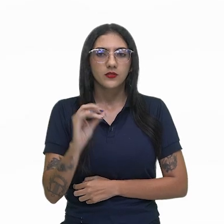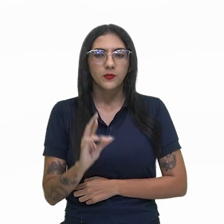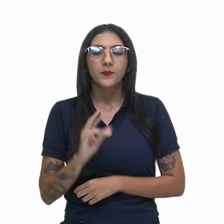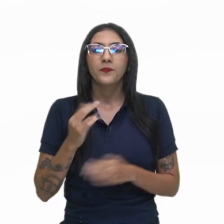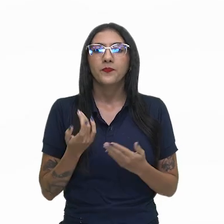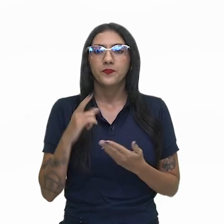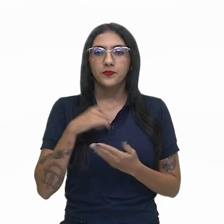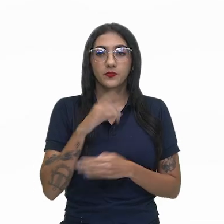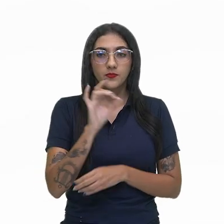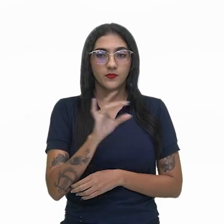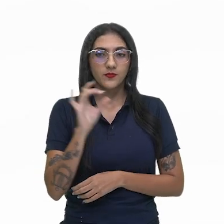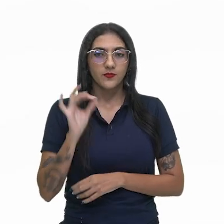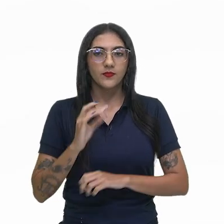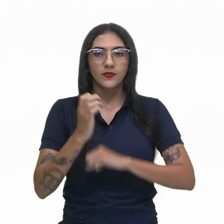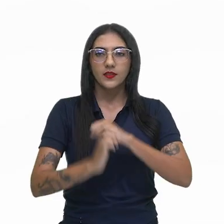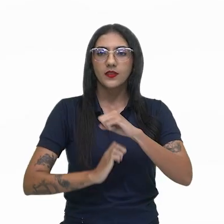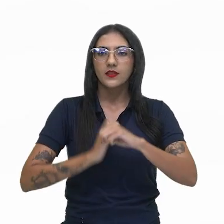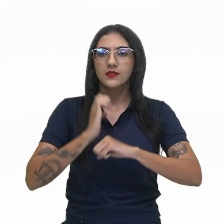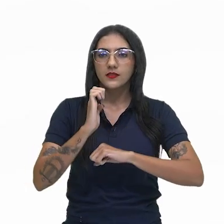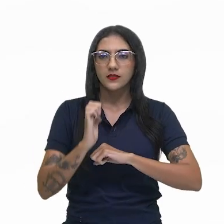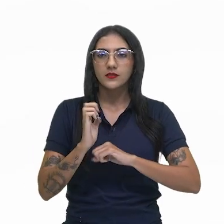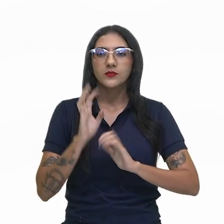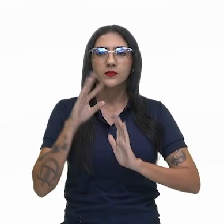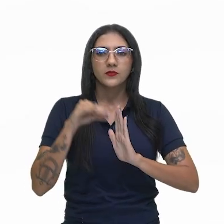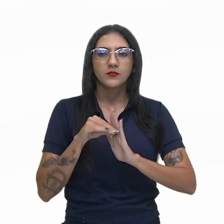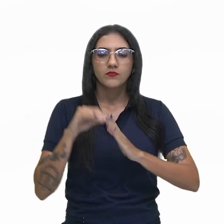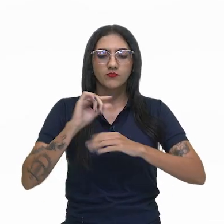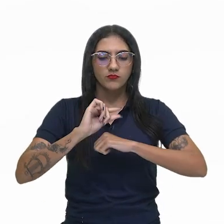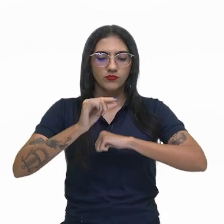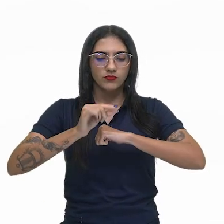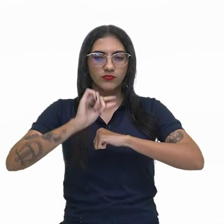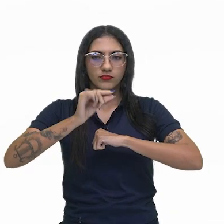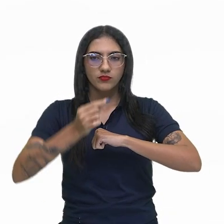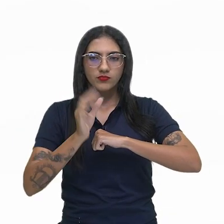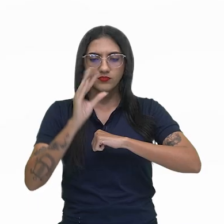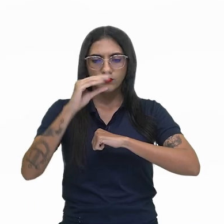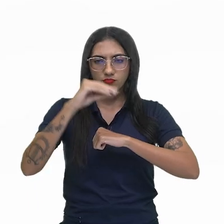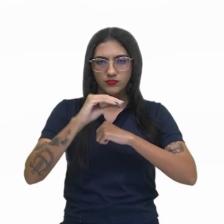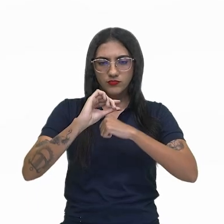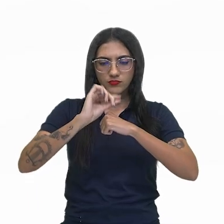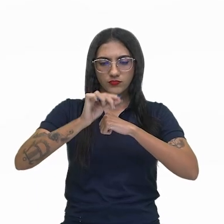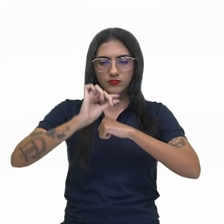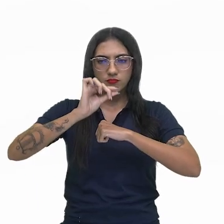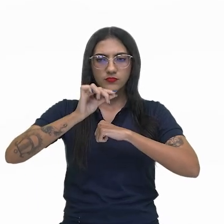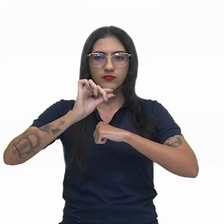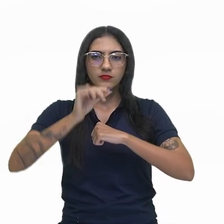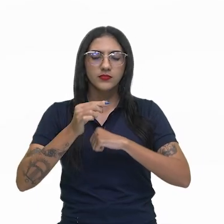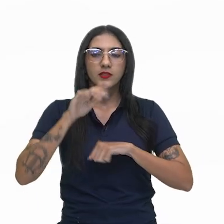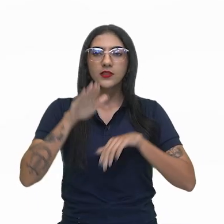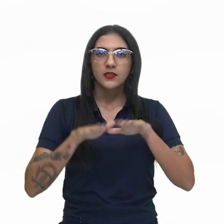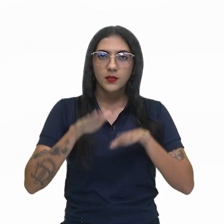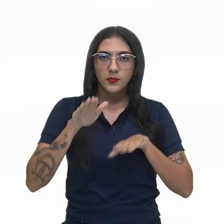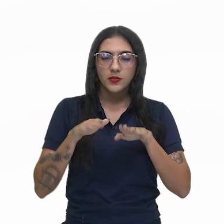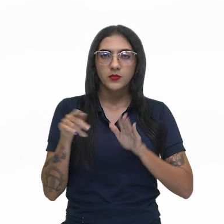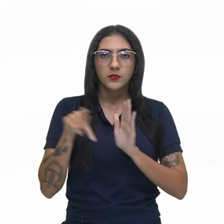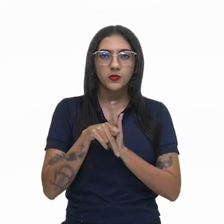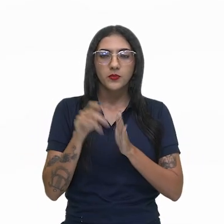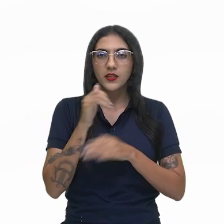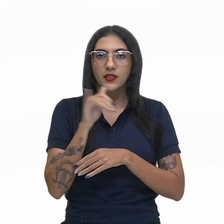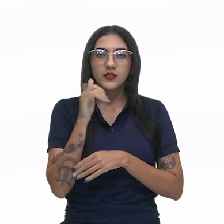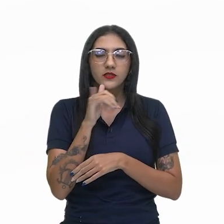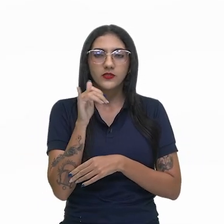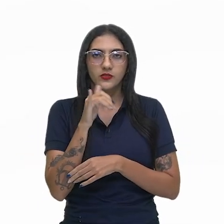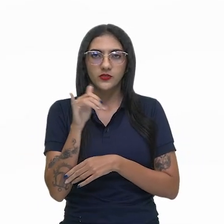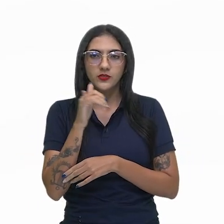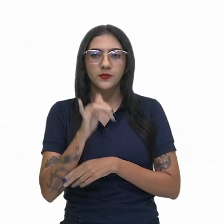vai chegar ali na camada eletrônica e ele vai sendo guardadinho dentro dos subníveis de acordo com a sua